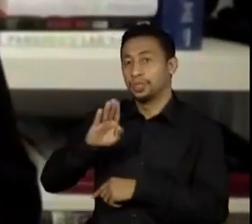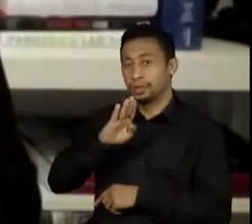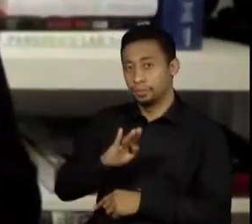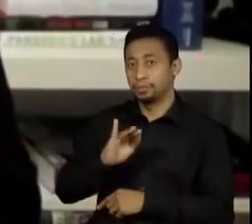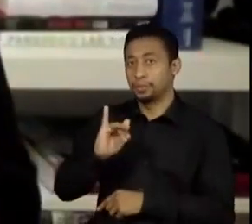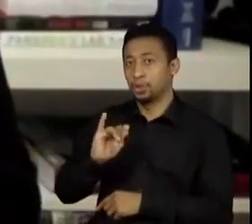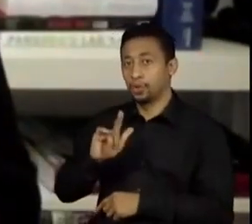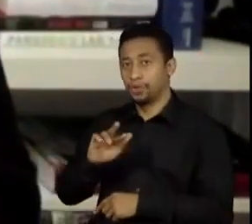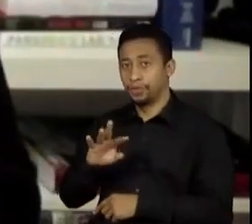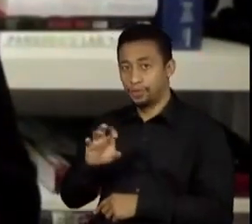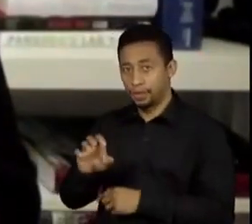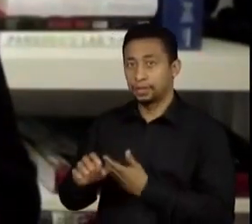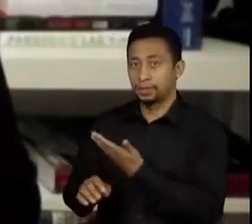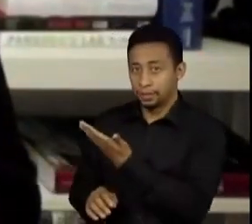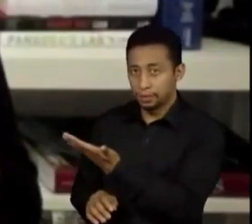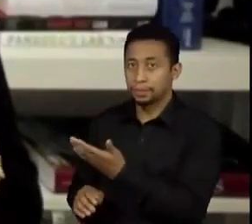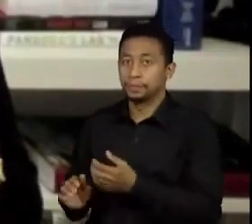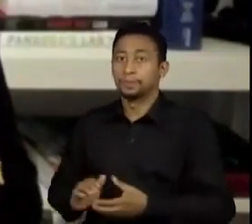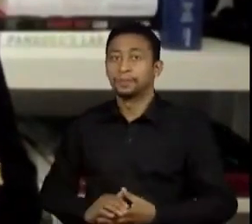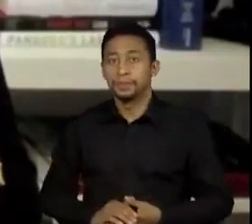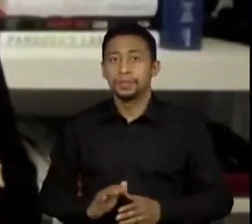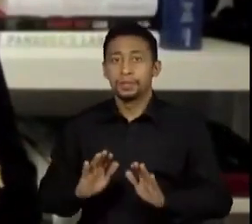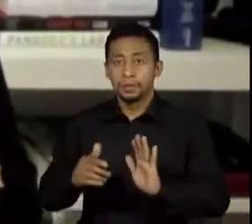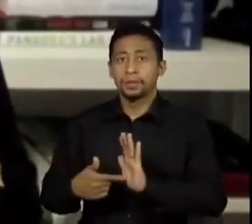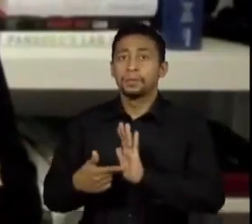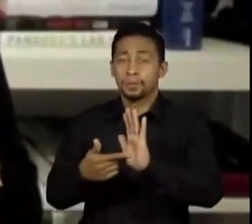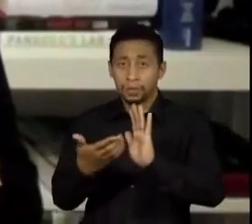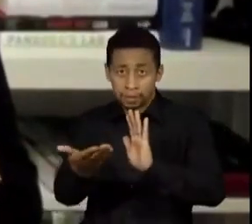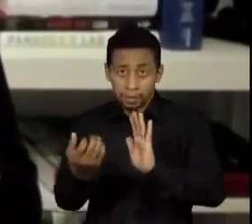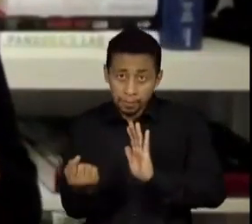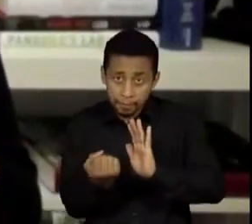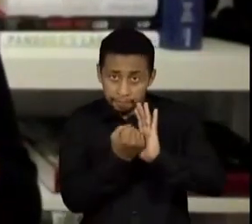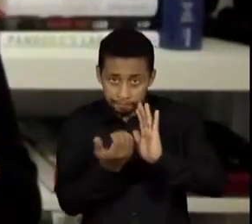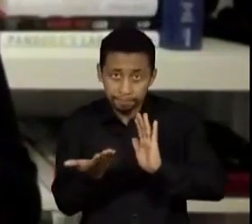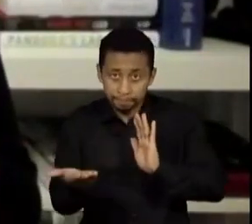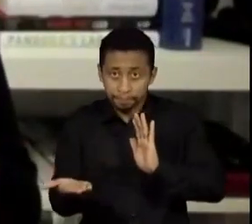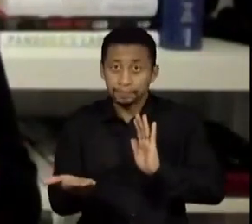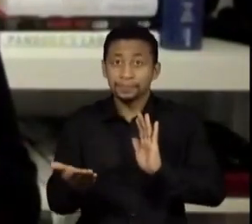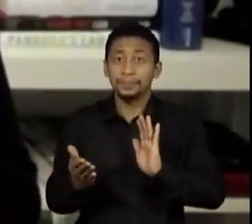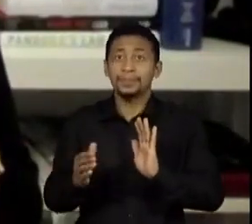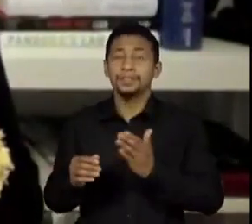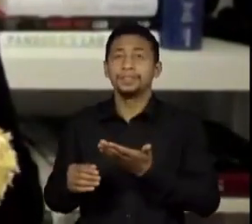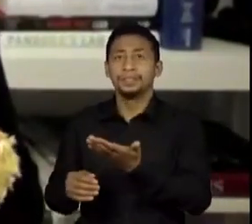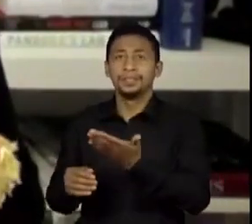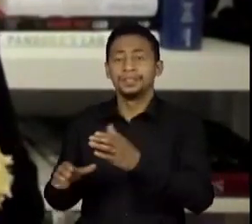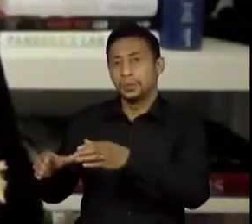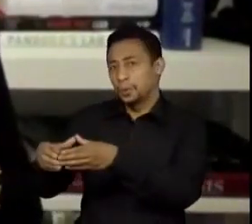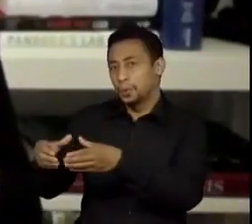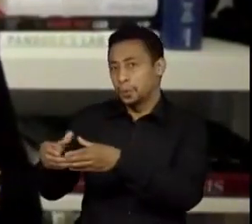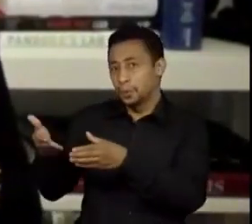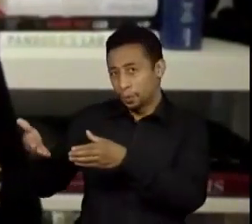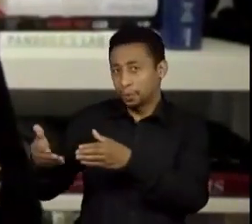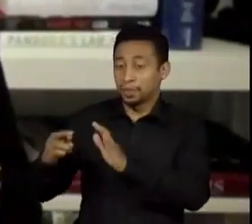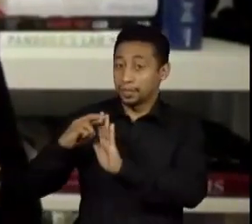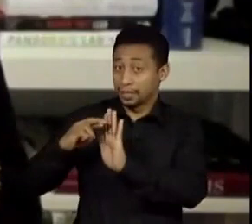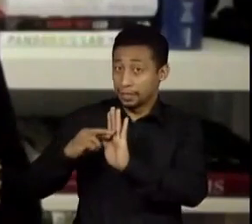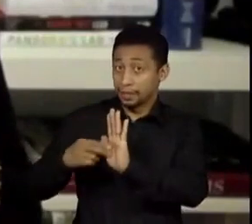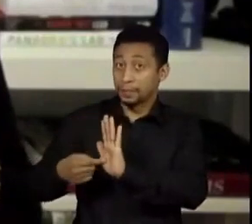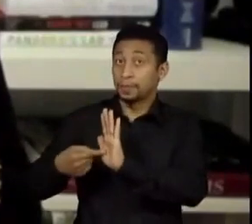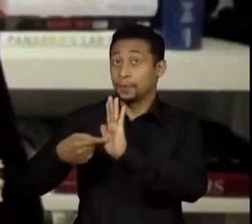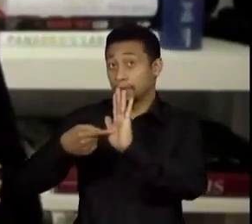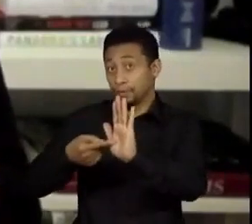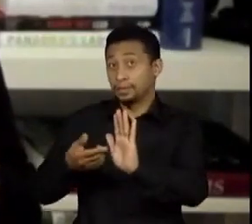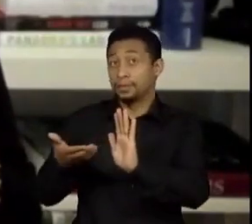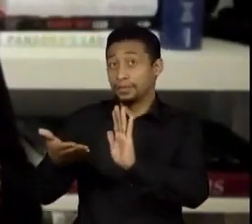vacinas. Então com a eficácia aprovada, o pacote regulatório está